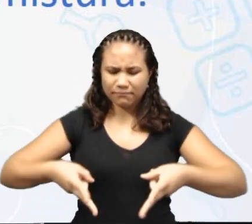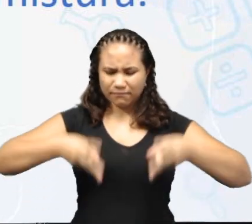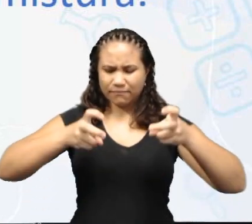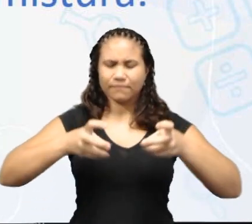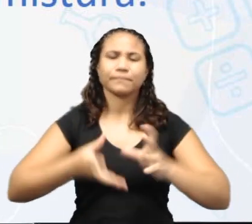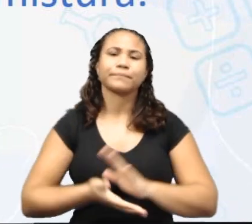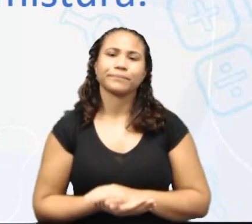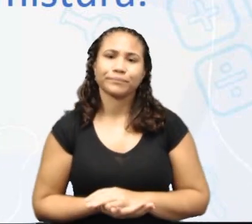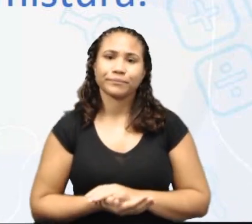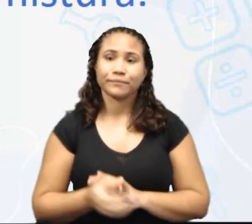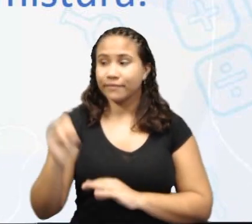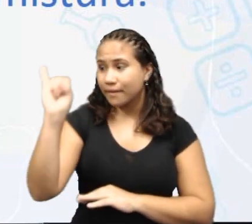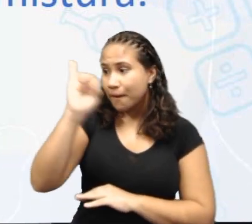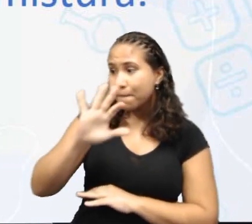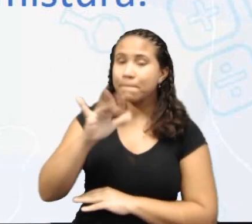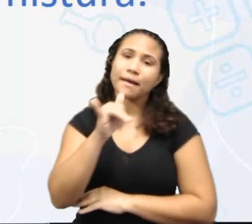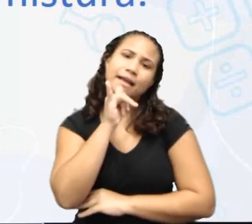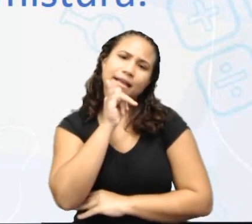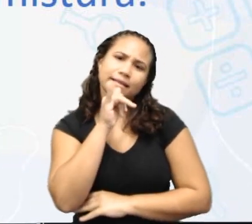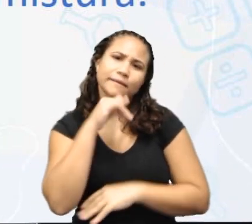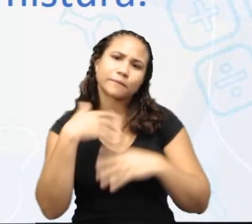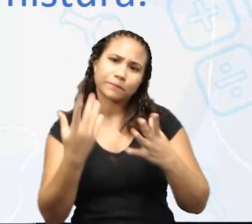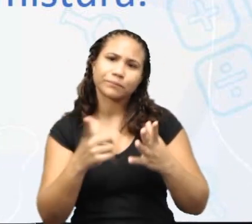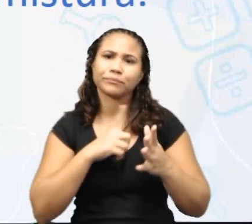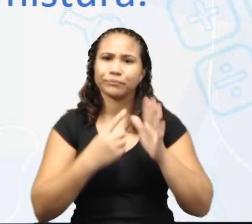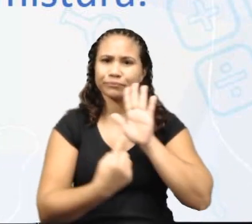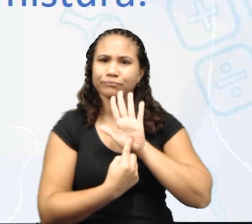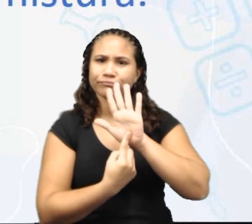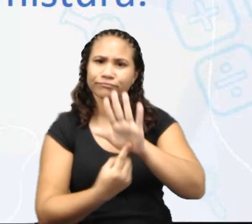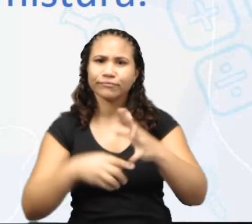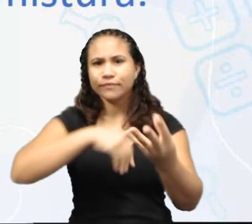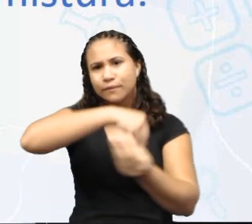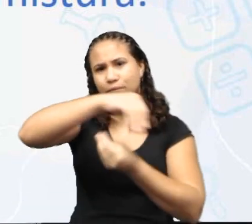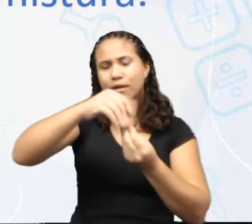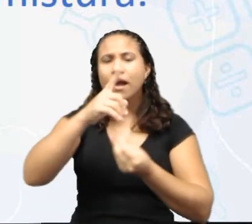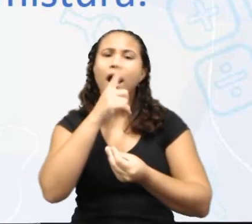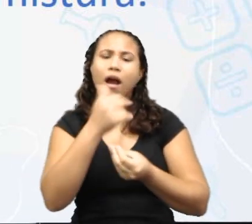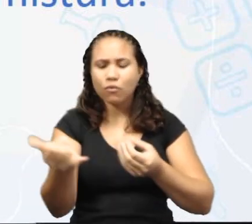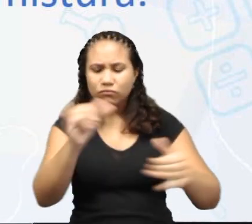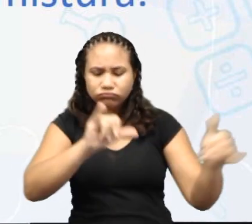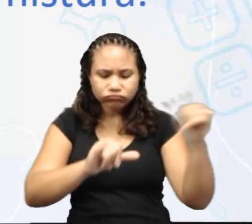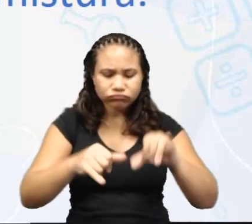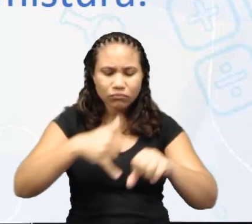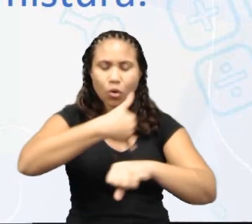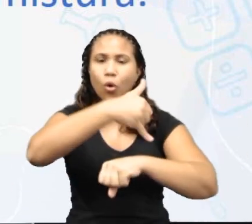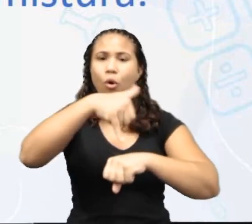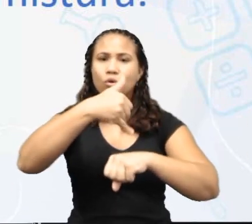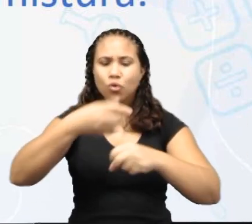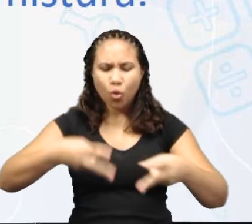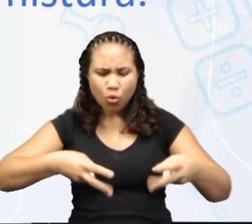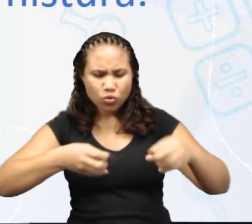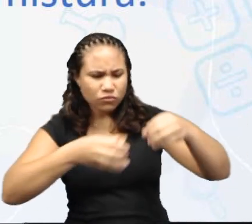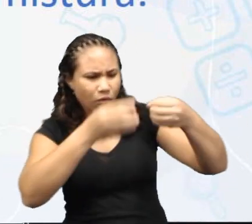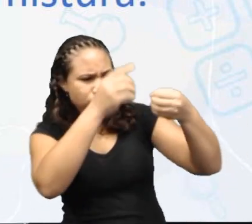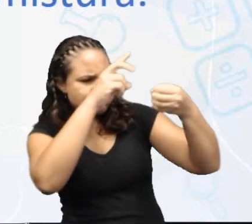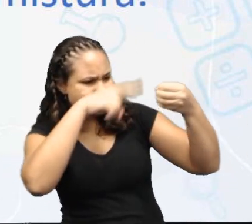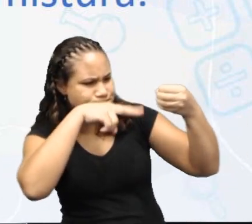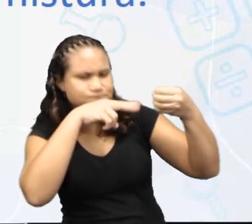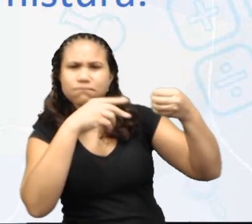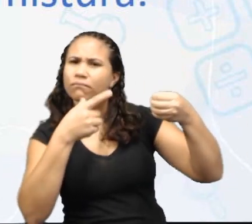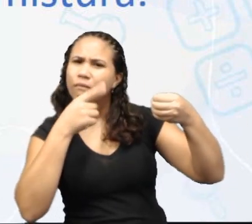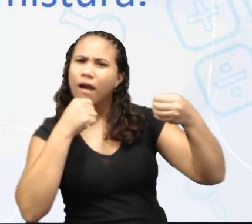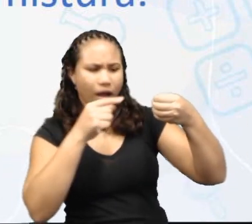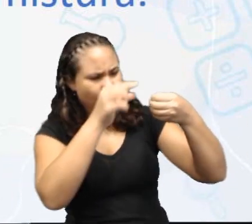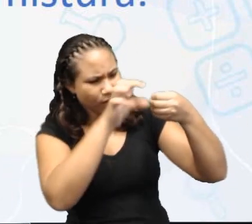perceber. Nessa imagem, por exemplo, nós temos uma mistura de água e óleo. E eu consigo perceber a diferença entre as